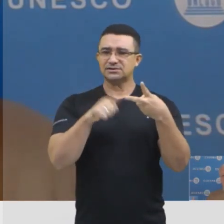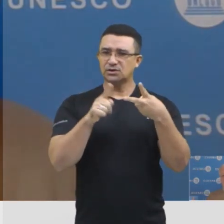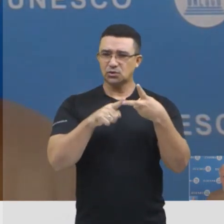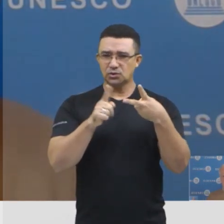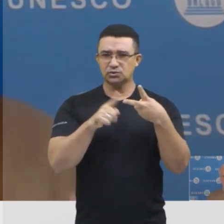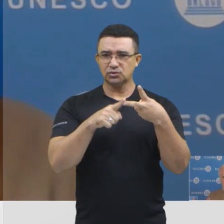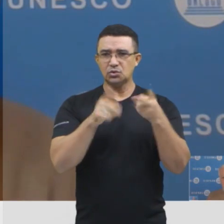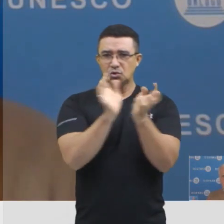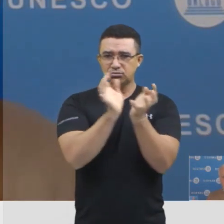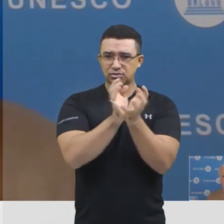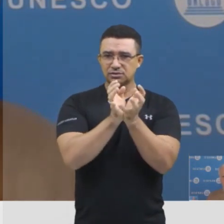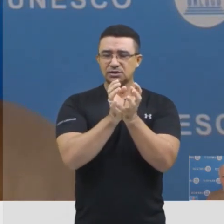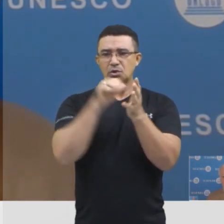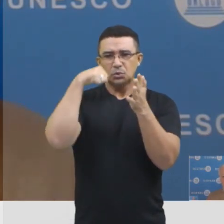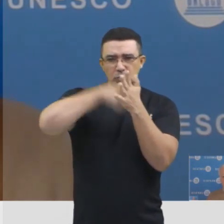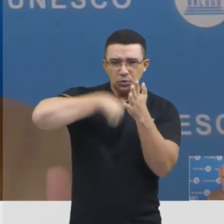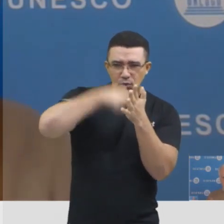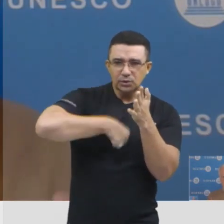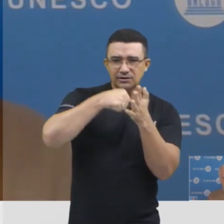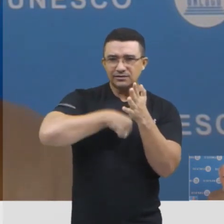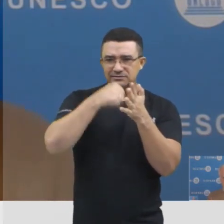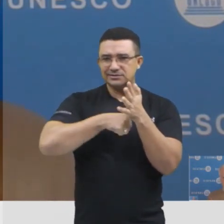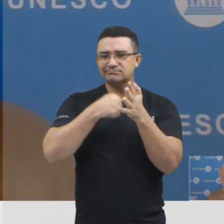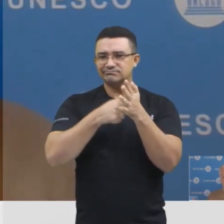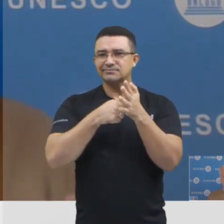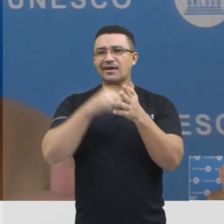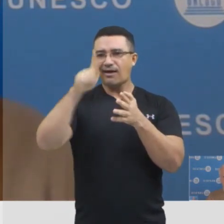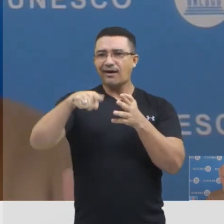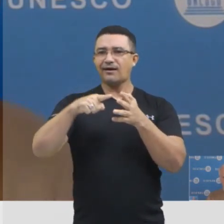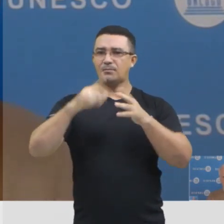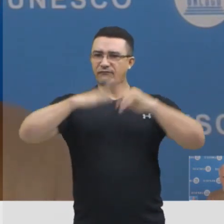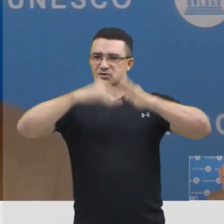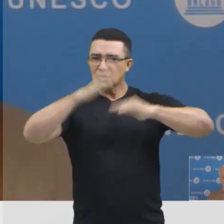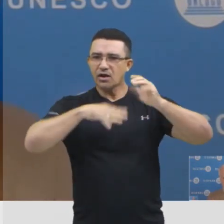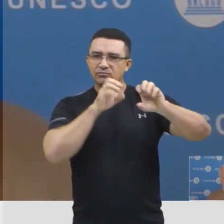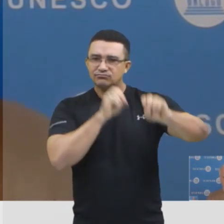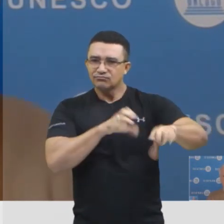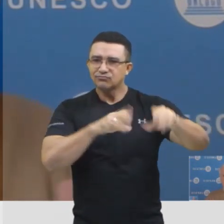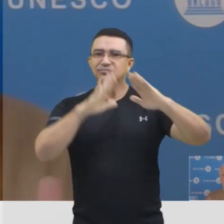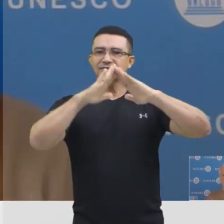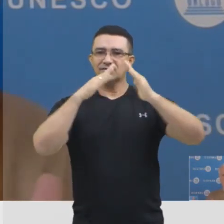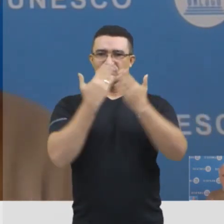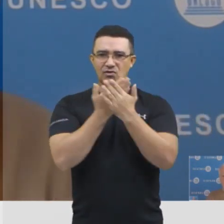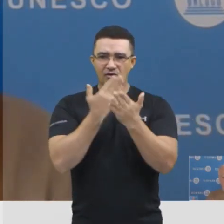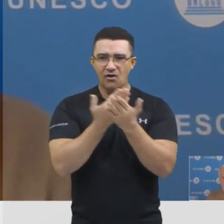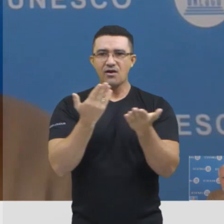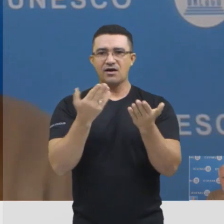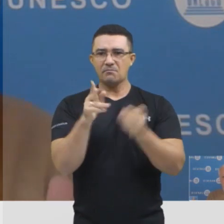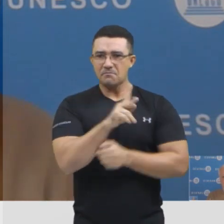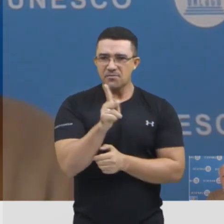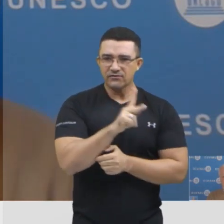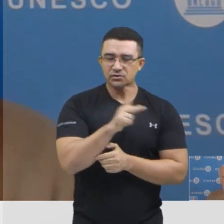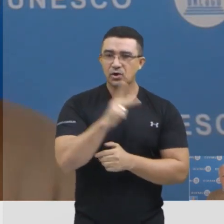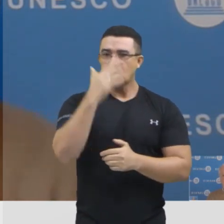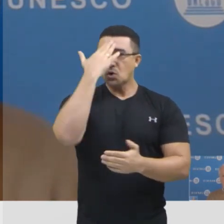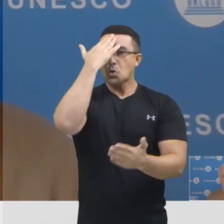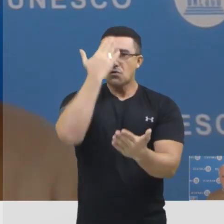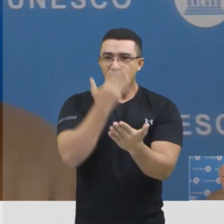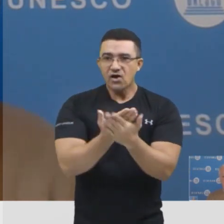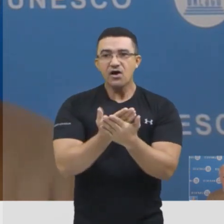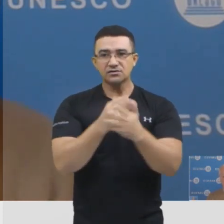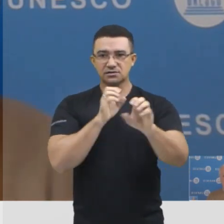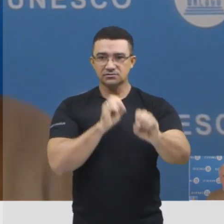deste combate são os educadores, são as escolas, são os professores, são a confiança na educação